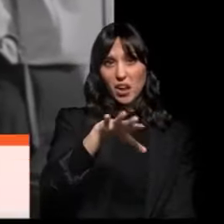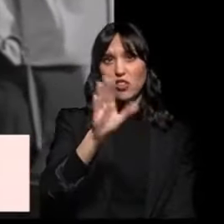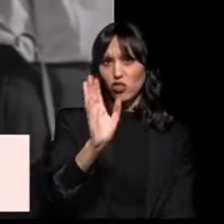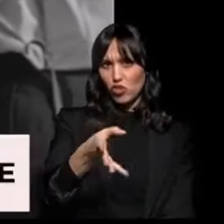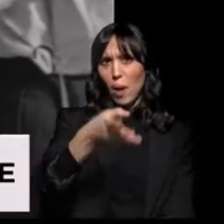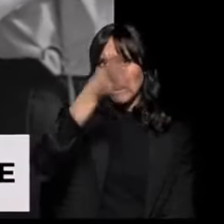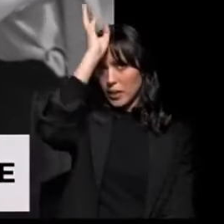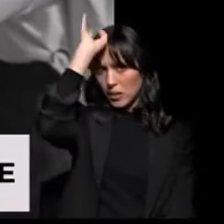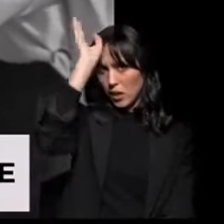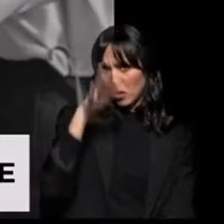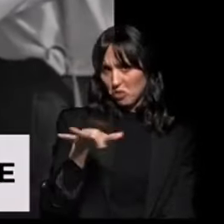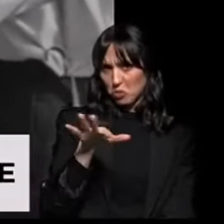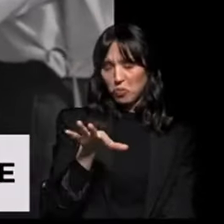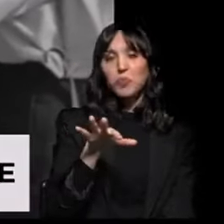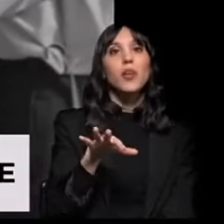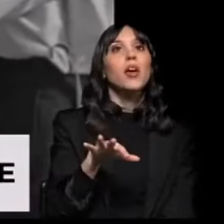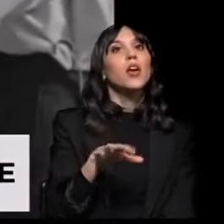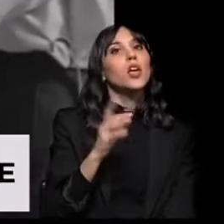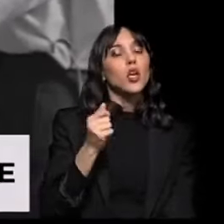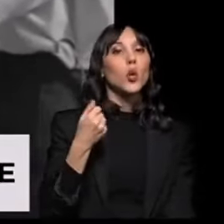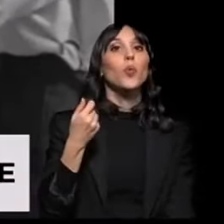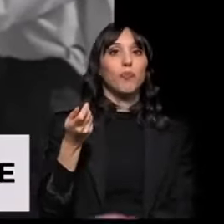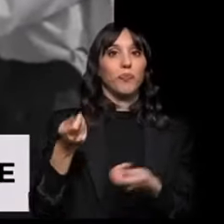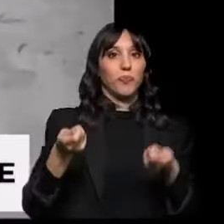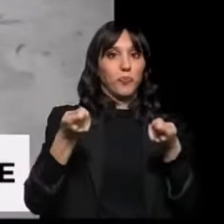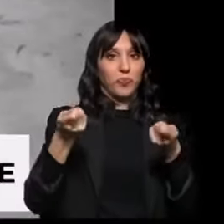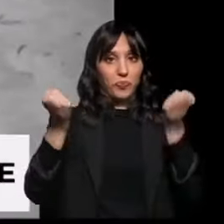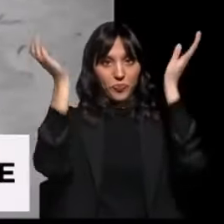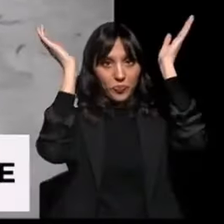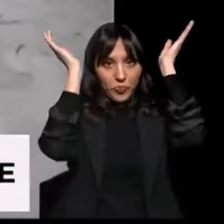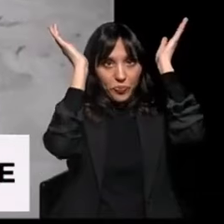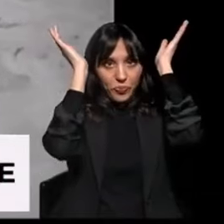Cristelo, com uma gamalinha à cabeça.